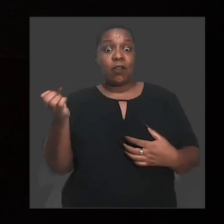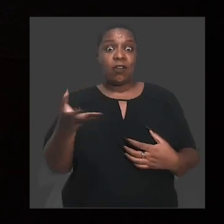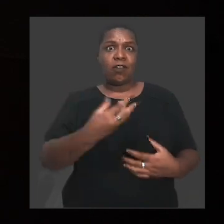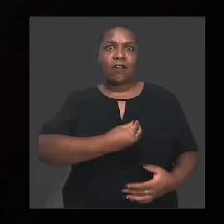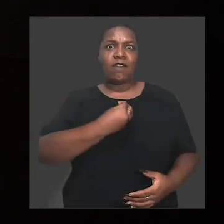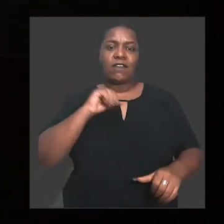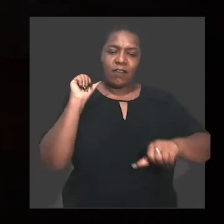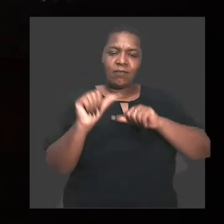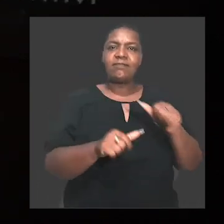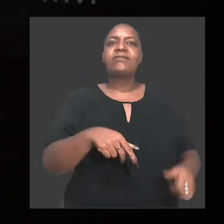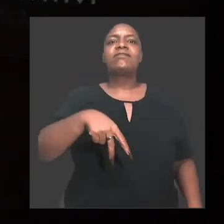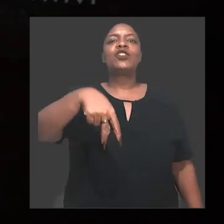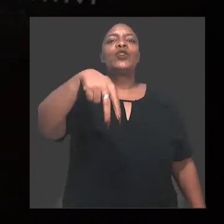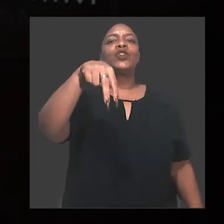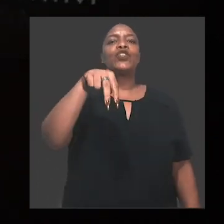surgiria uma nova vida pra mim.